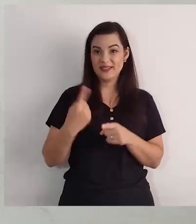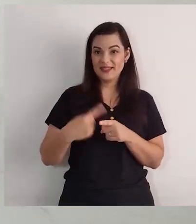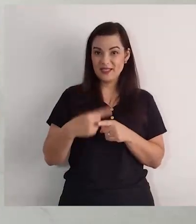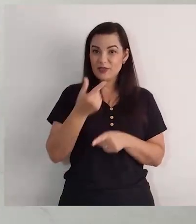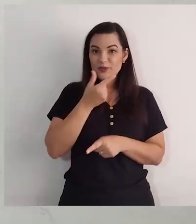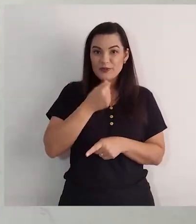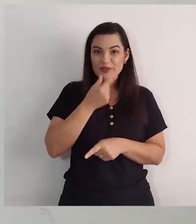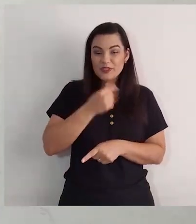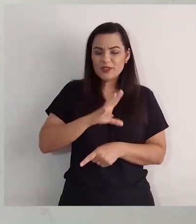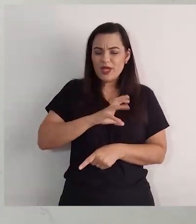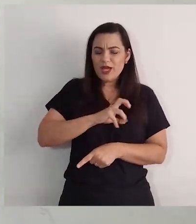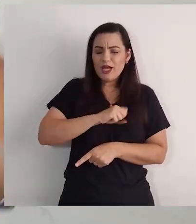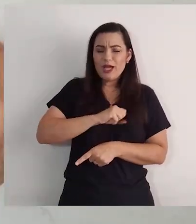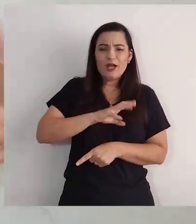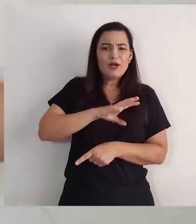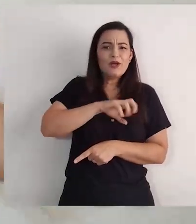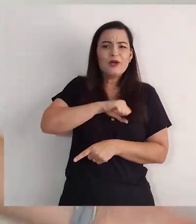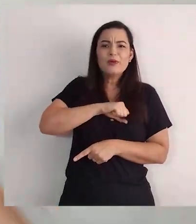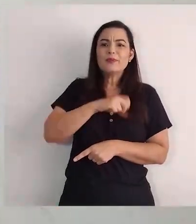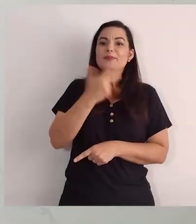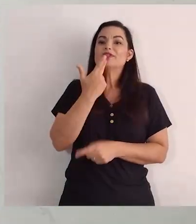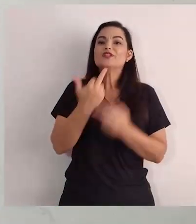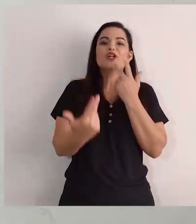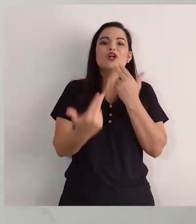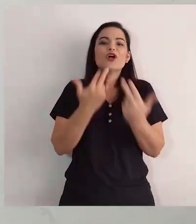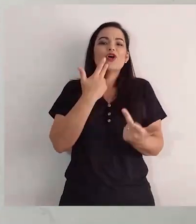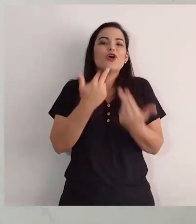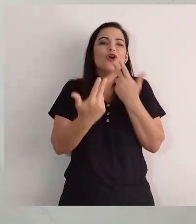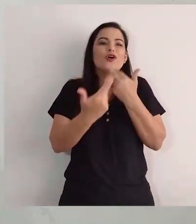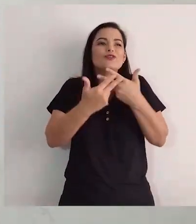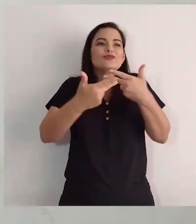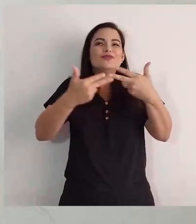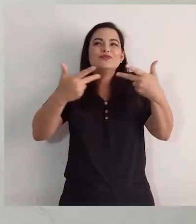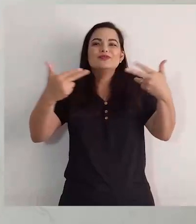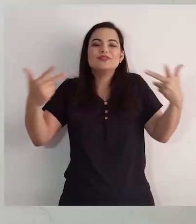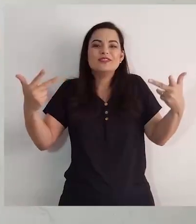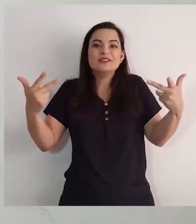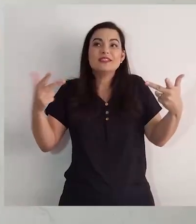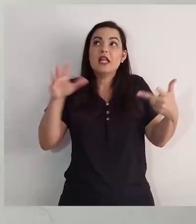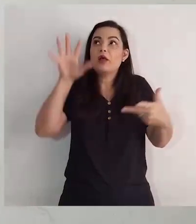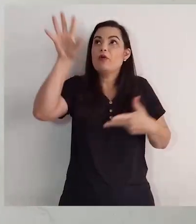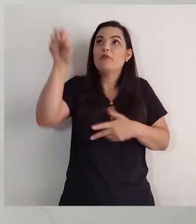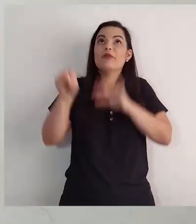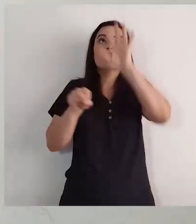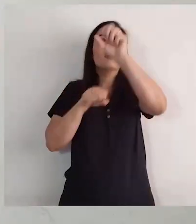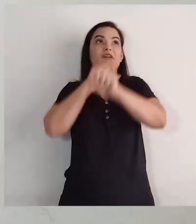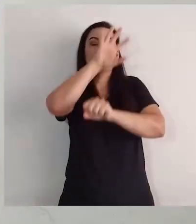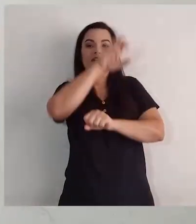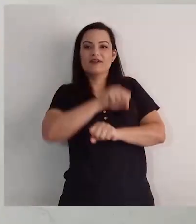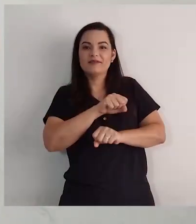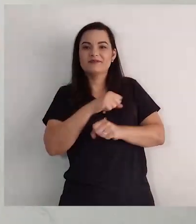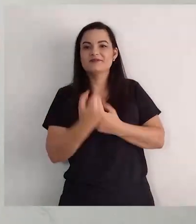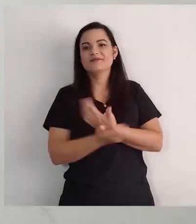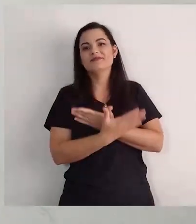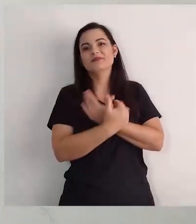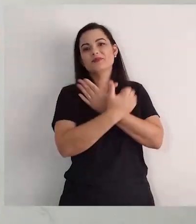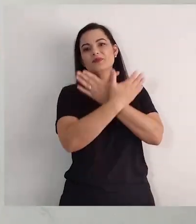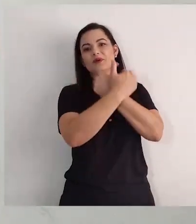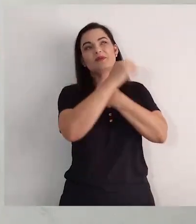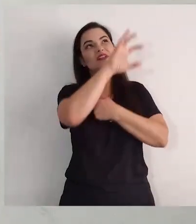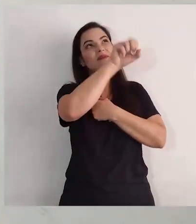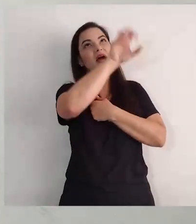menino, ele gostava tanto das cores, né? Que ele capturou as borboletas na